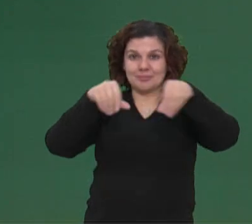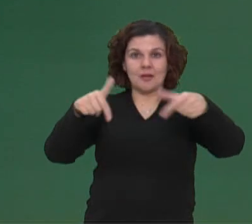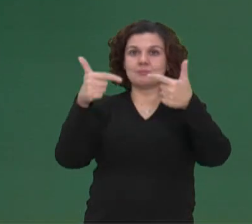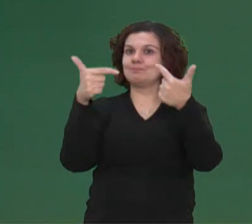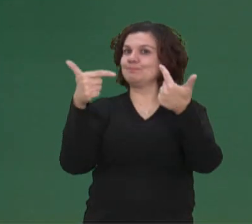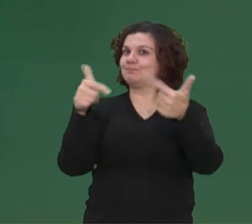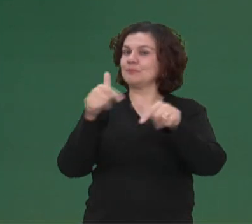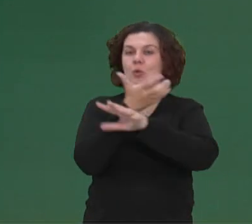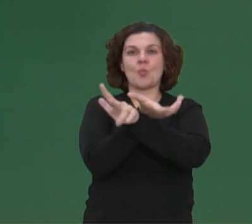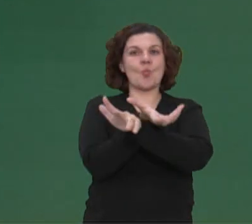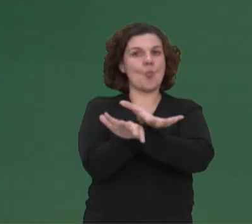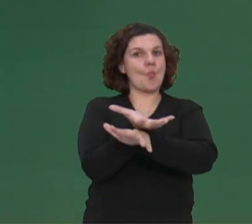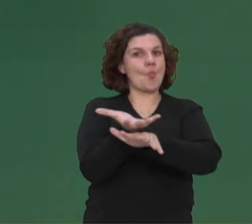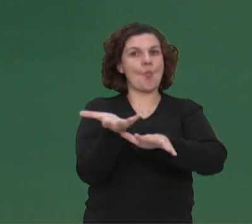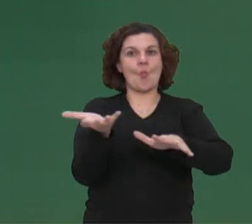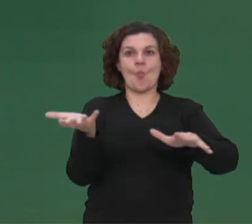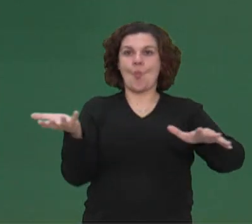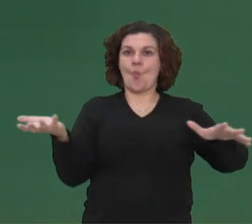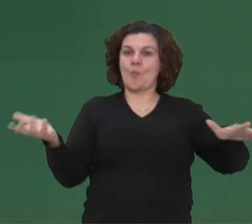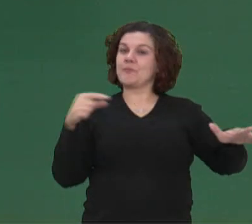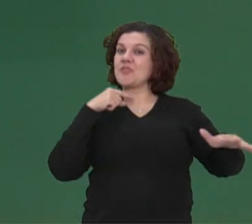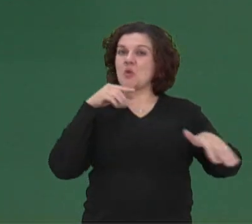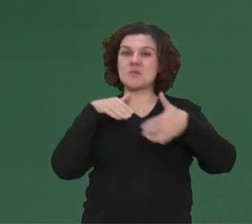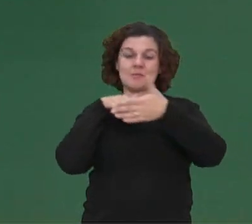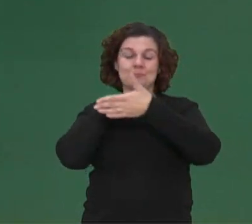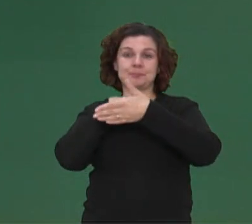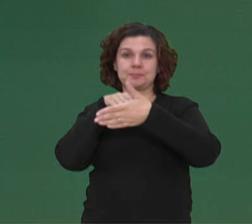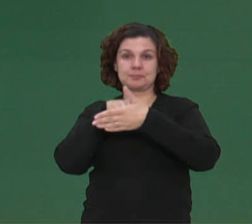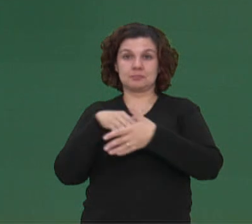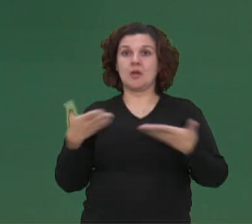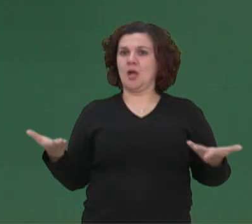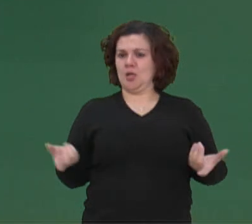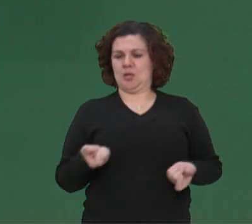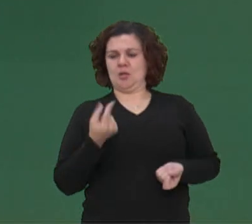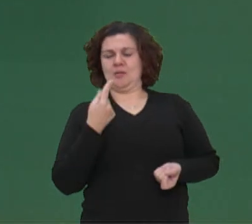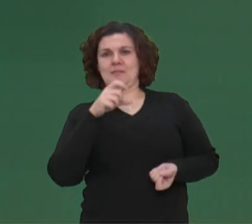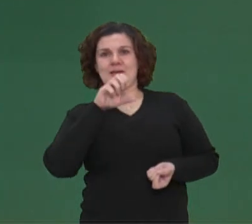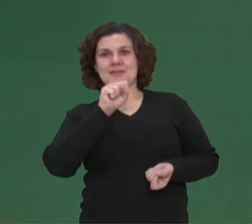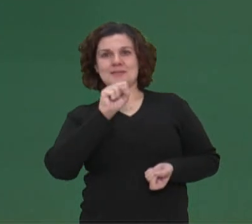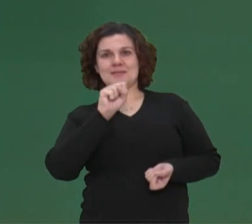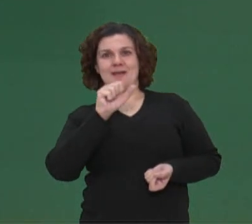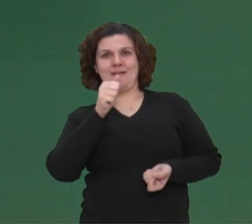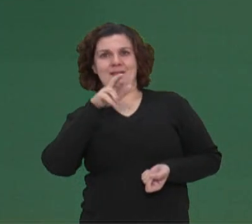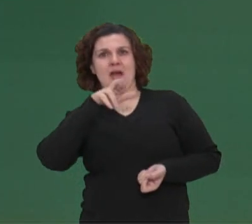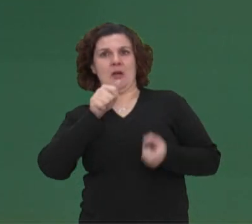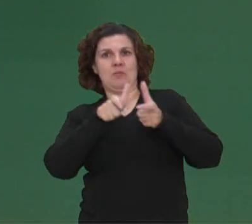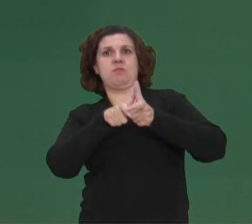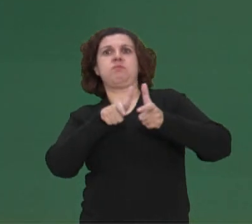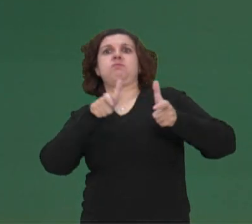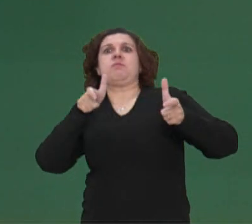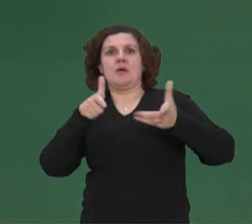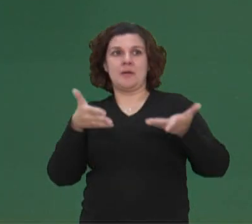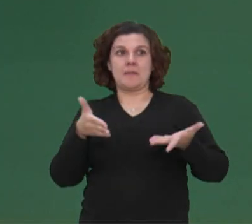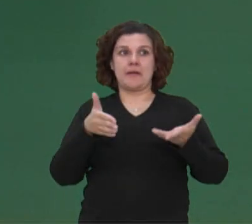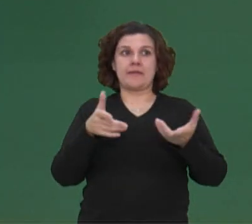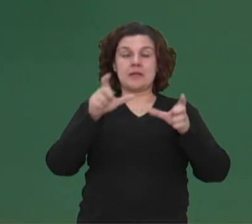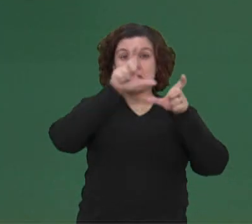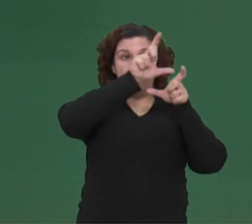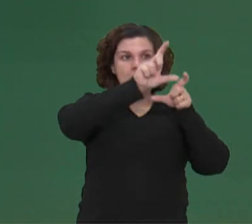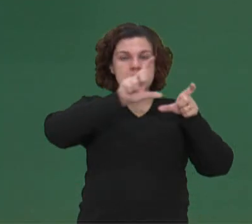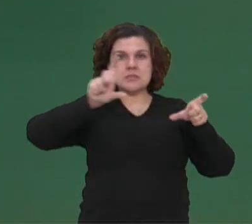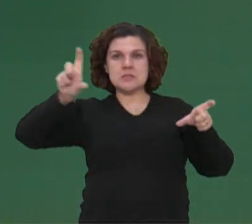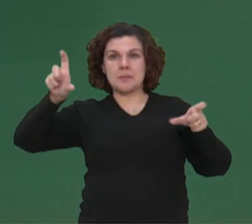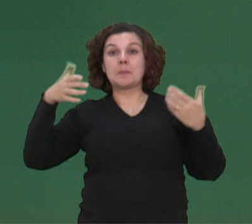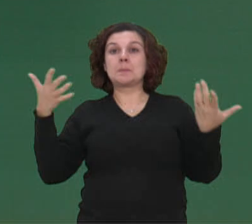do processo de desertificação. Mas o Saara é gigante, né? Isso. E aí, grande parte desse meio, como é